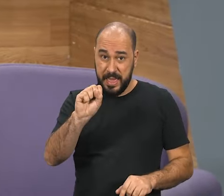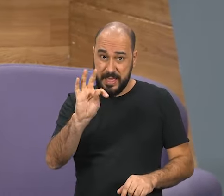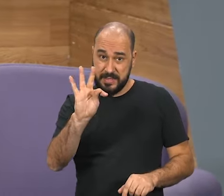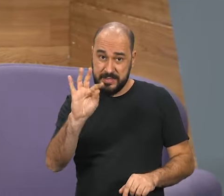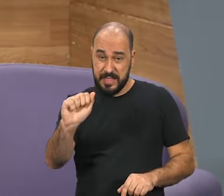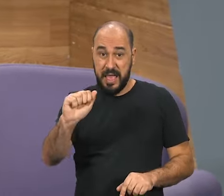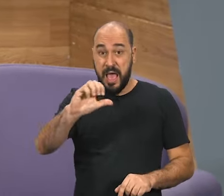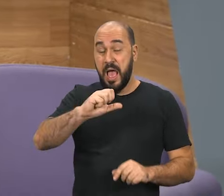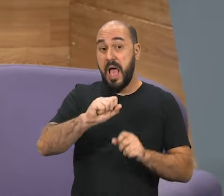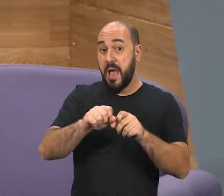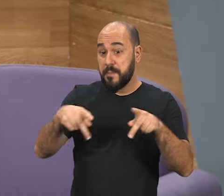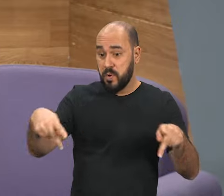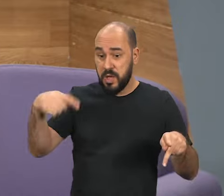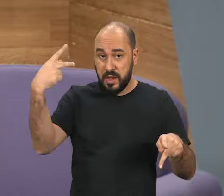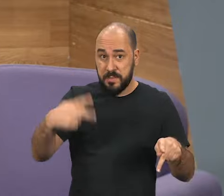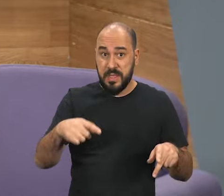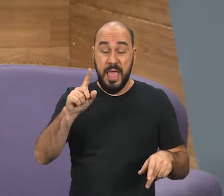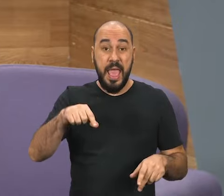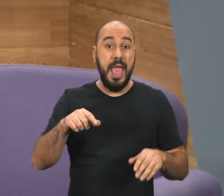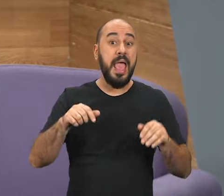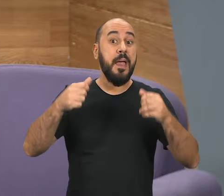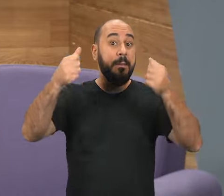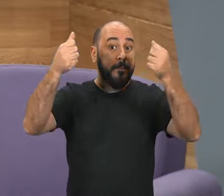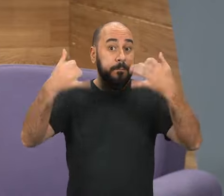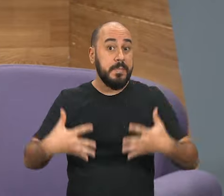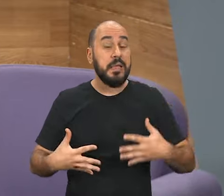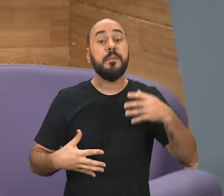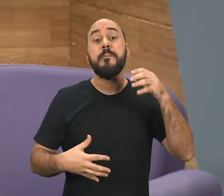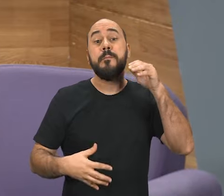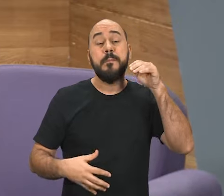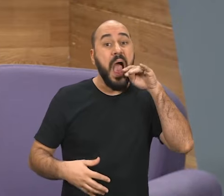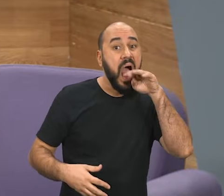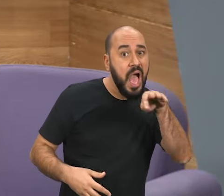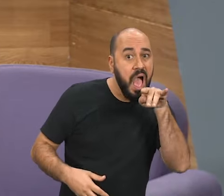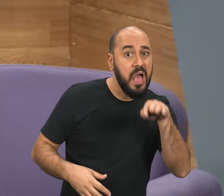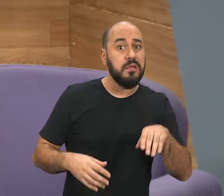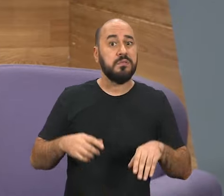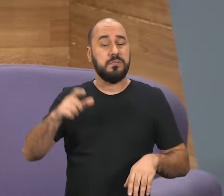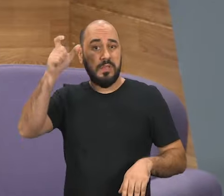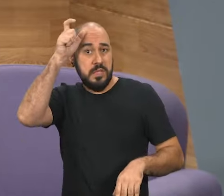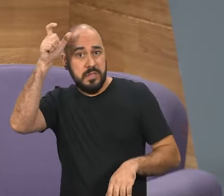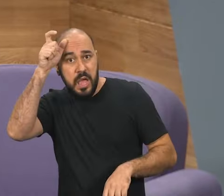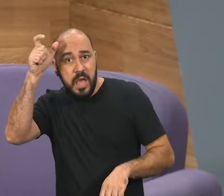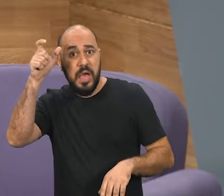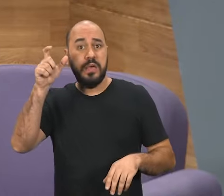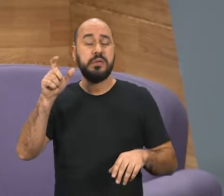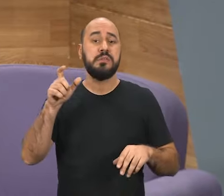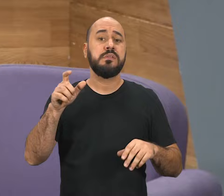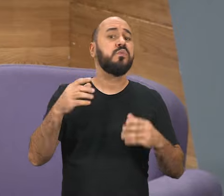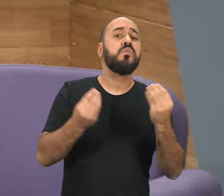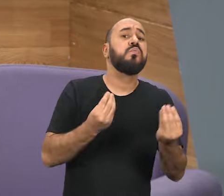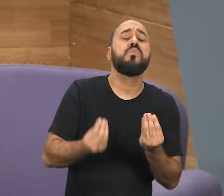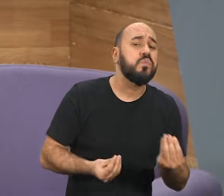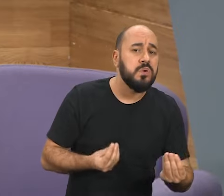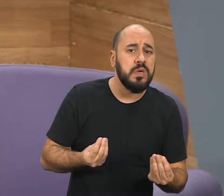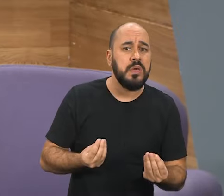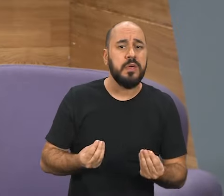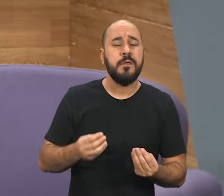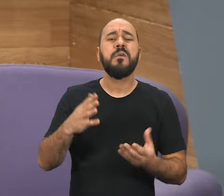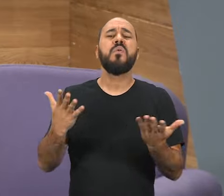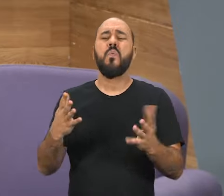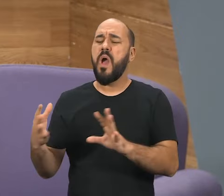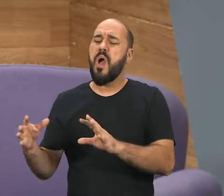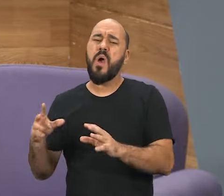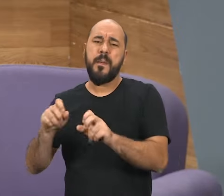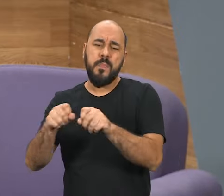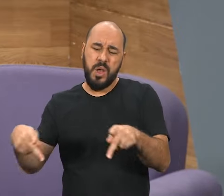Satanás ou é o próprio Satanás? Qual a ligação que tem a besta do Apocalipse com o livro de Daniel? E qual a ligação